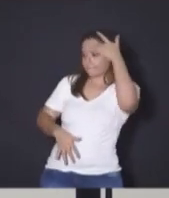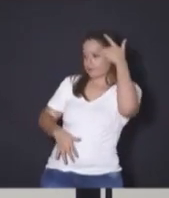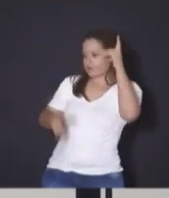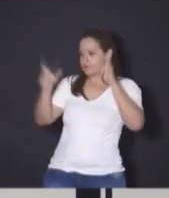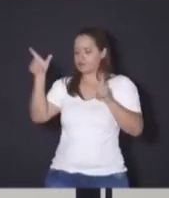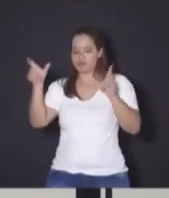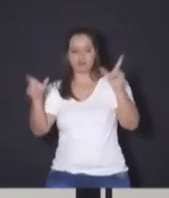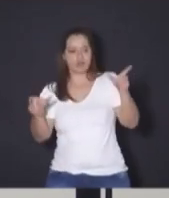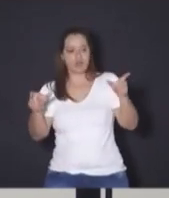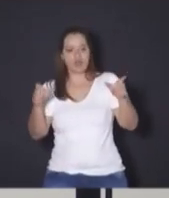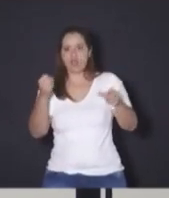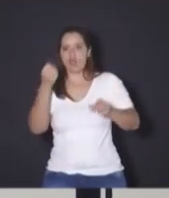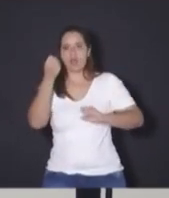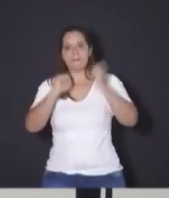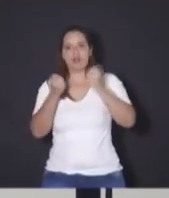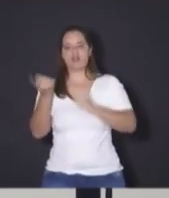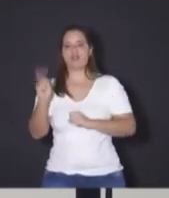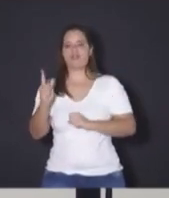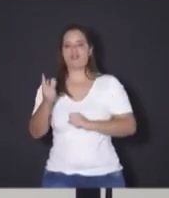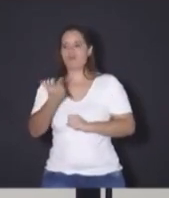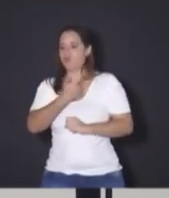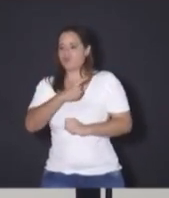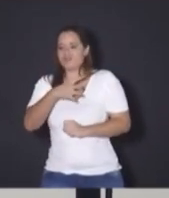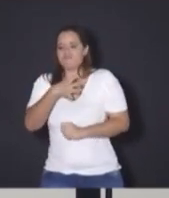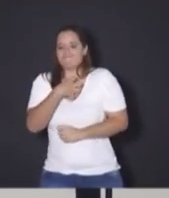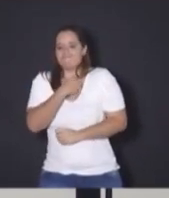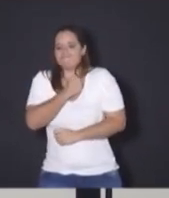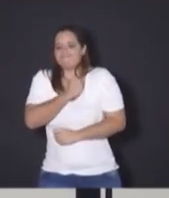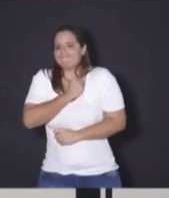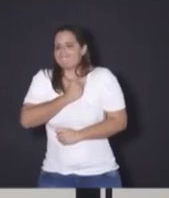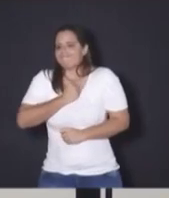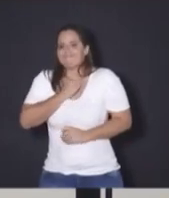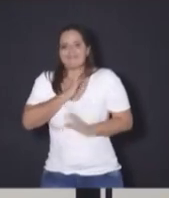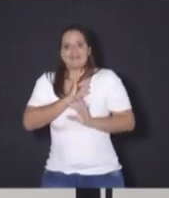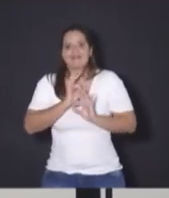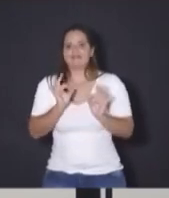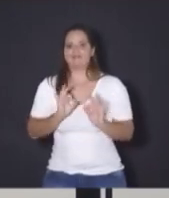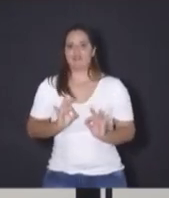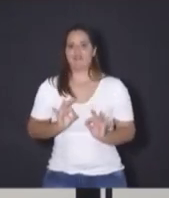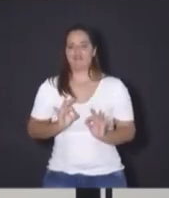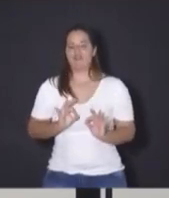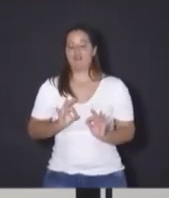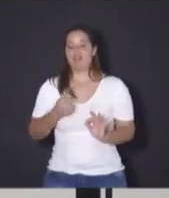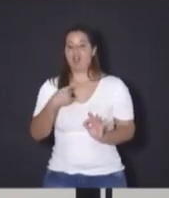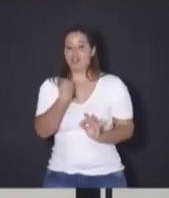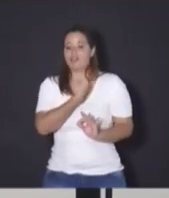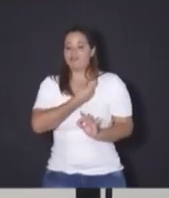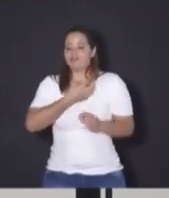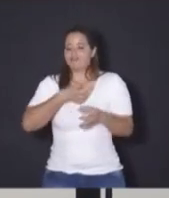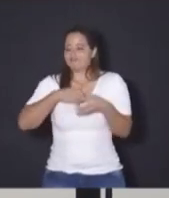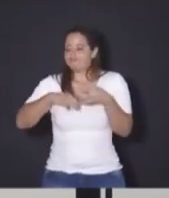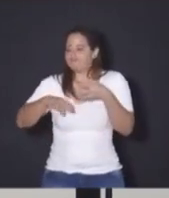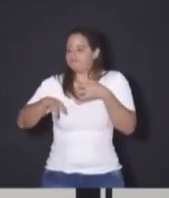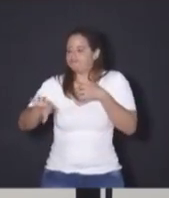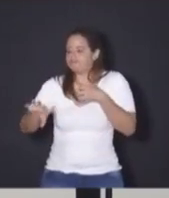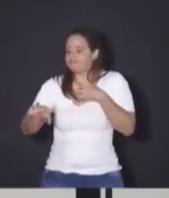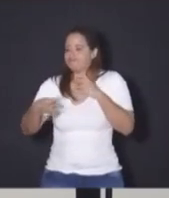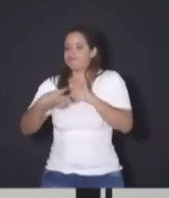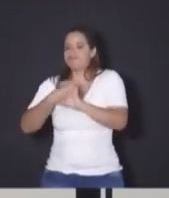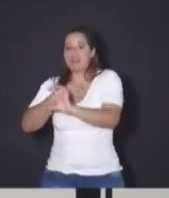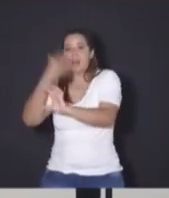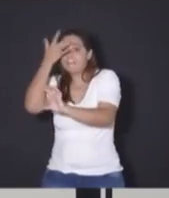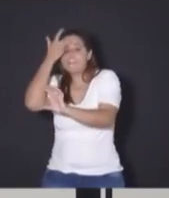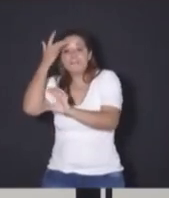tem sentir, não tem sentimento. A gente passa sentimento, existe sentimento